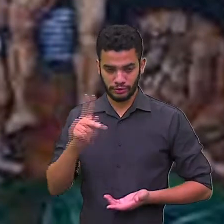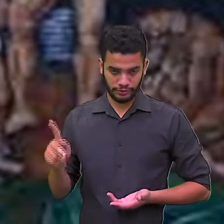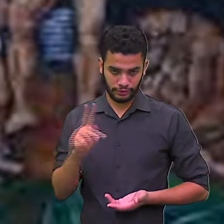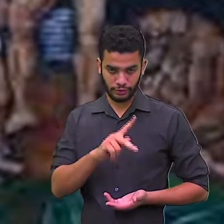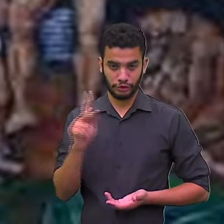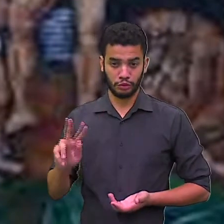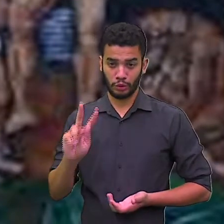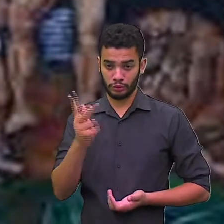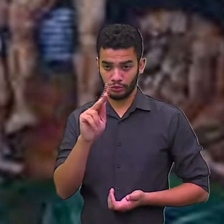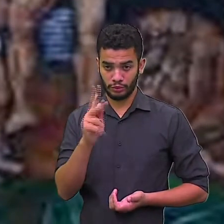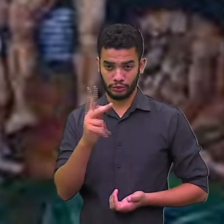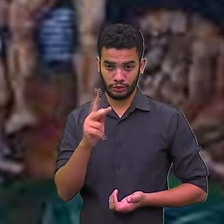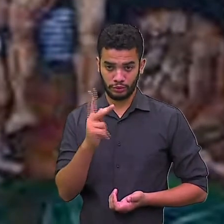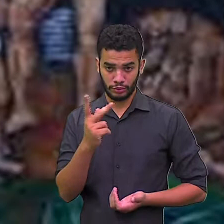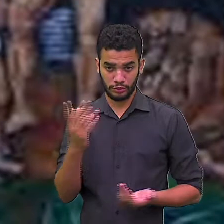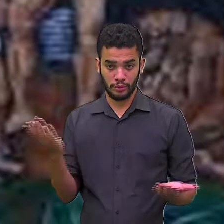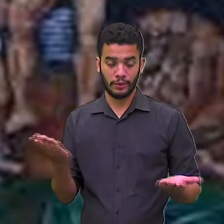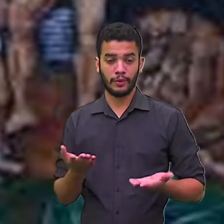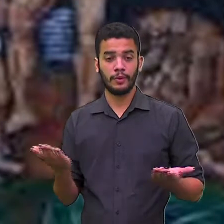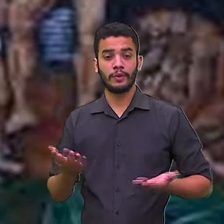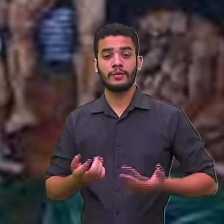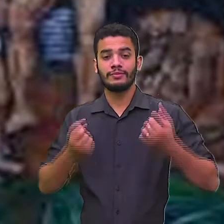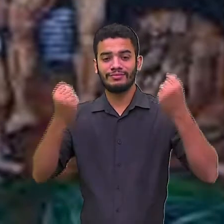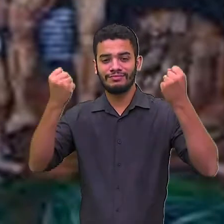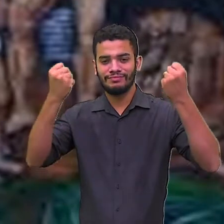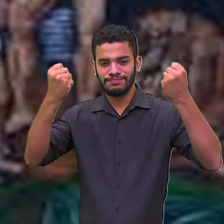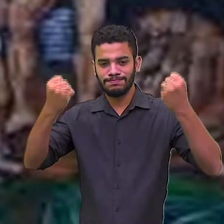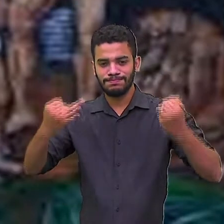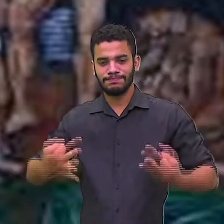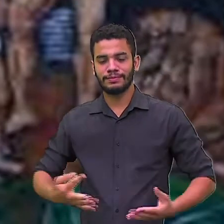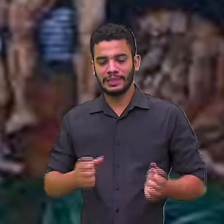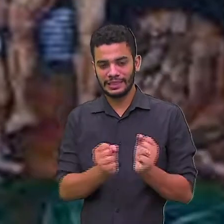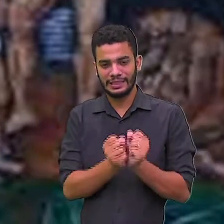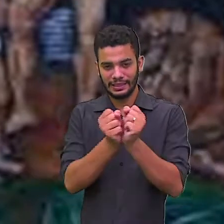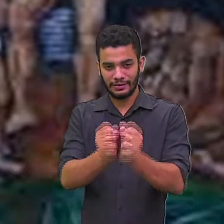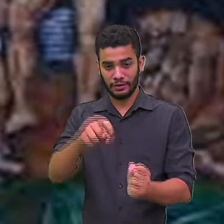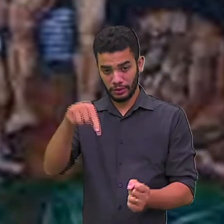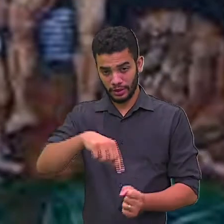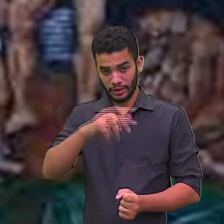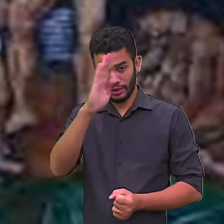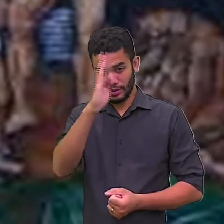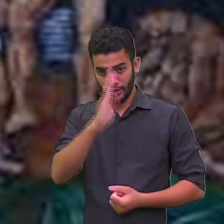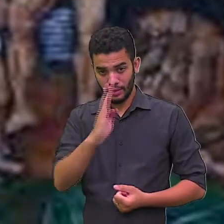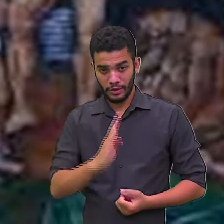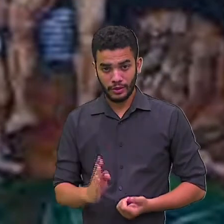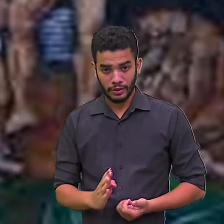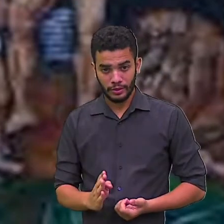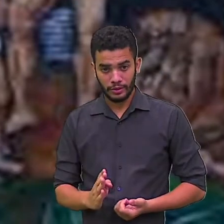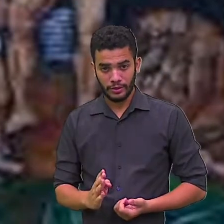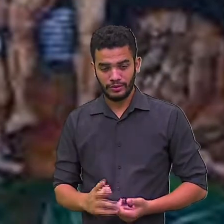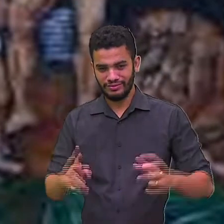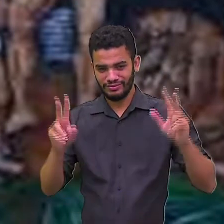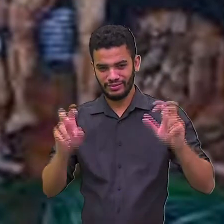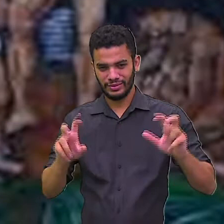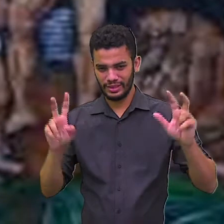aula, onde vamos falar sobre a escravidão no Brasil, um assunto